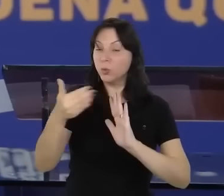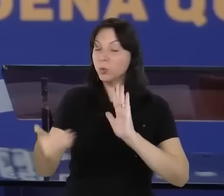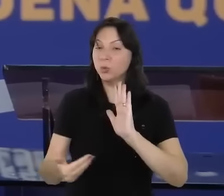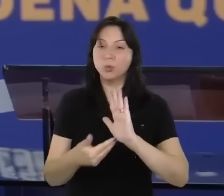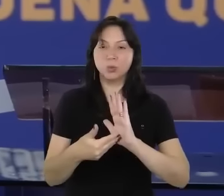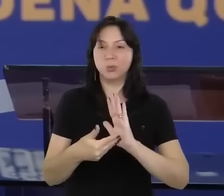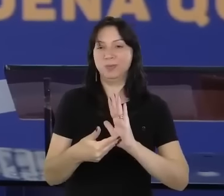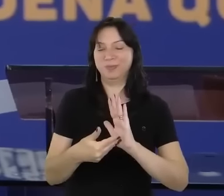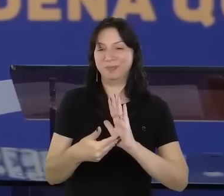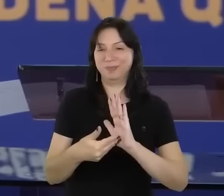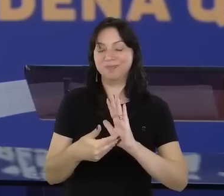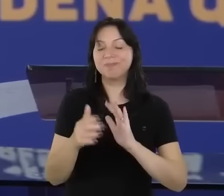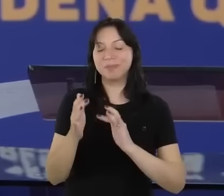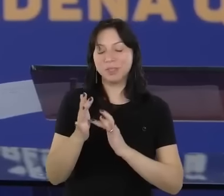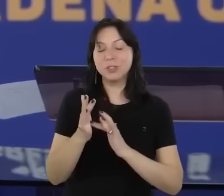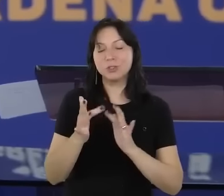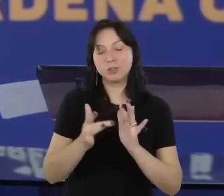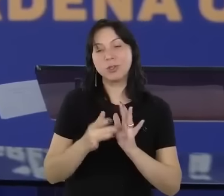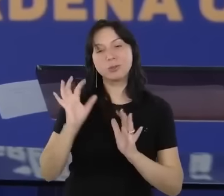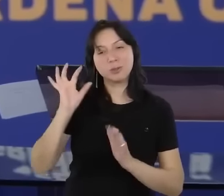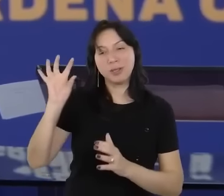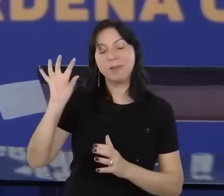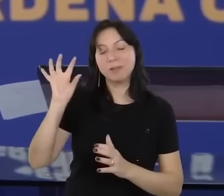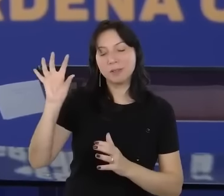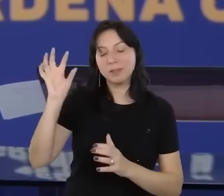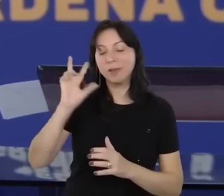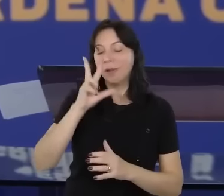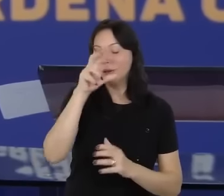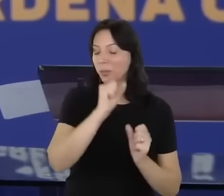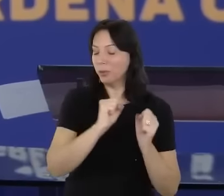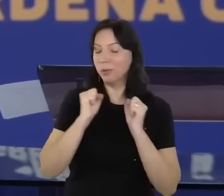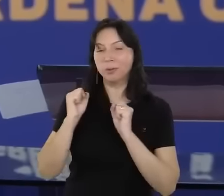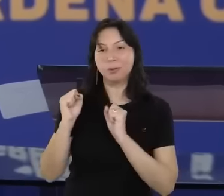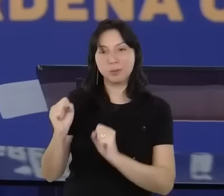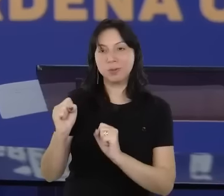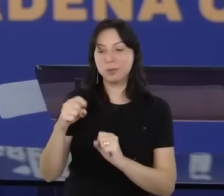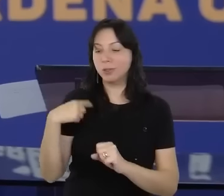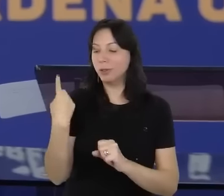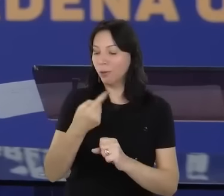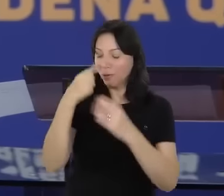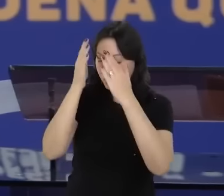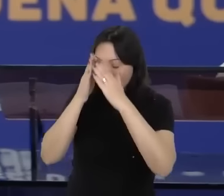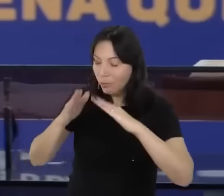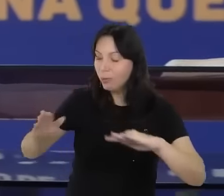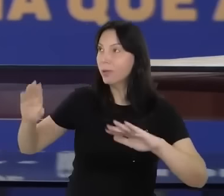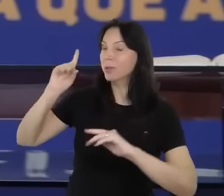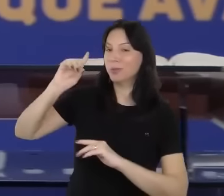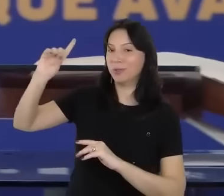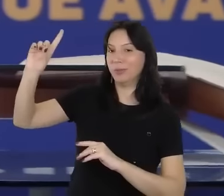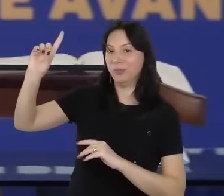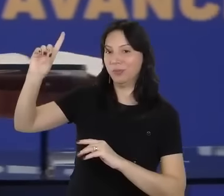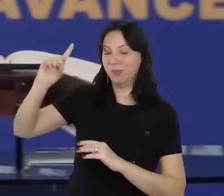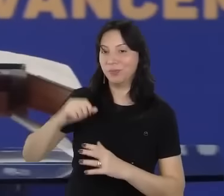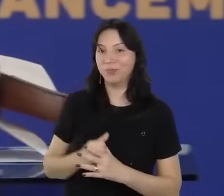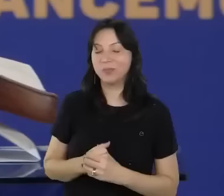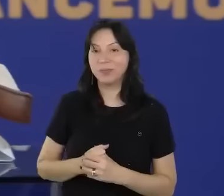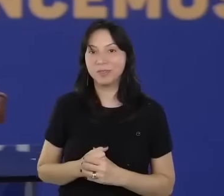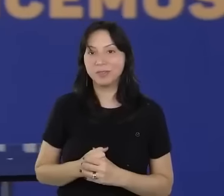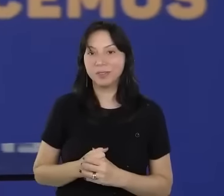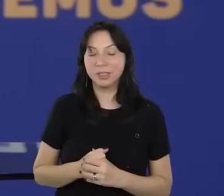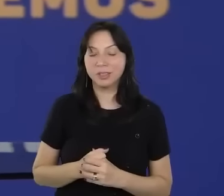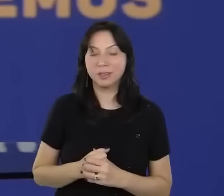vida Este é o Jesus que nós viemos adorar nesta manhã mas